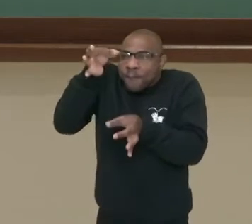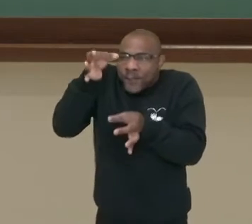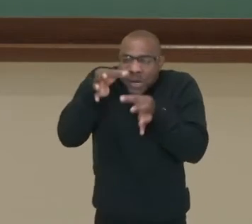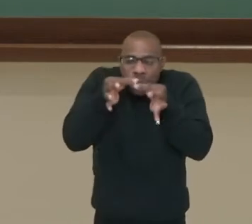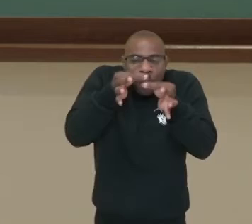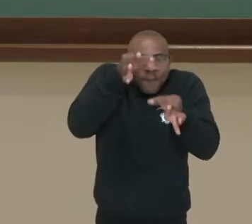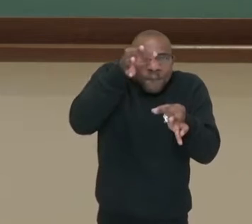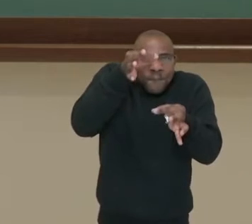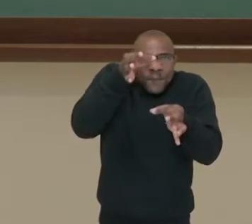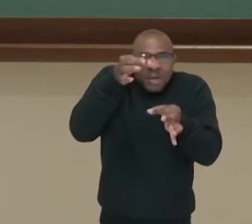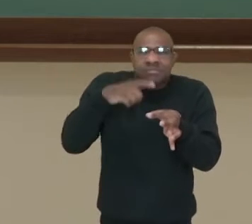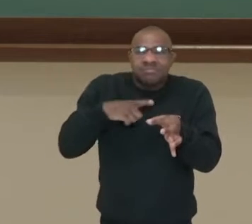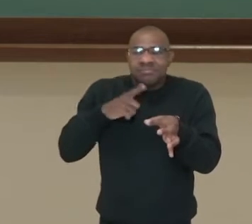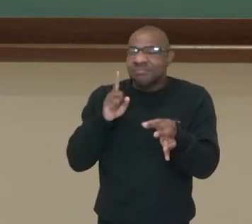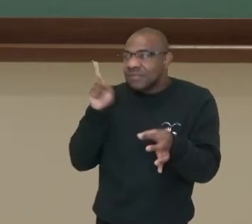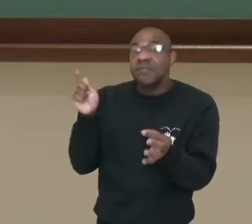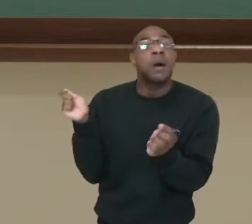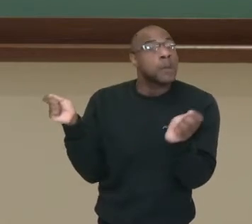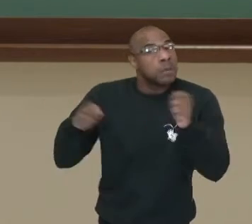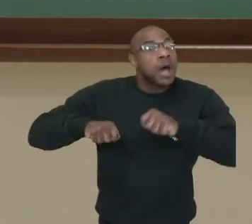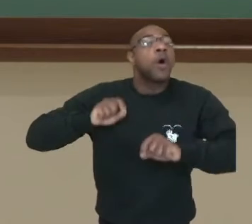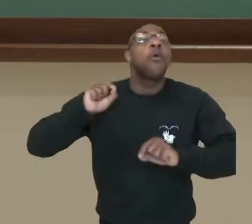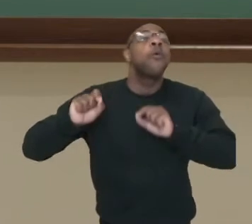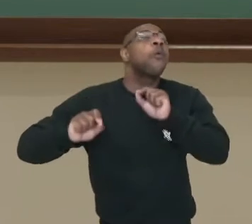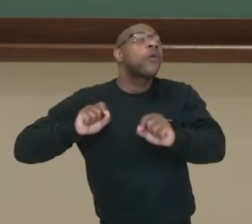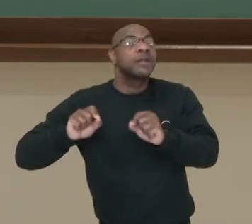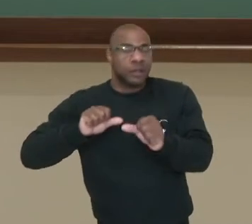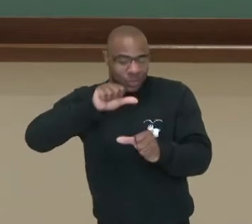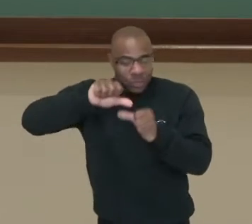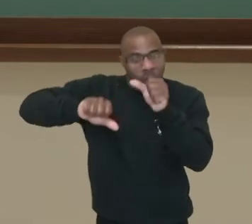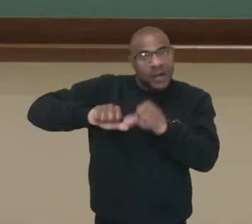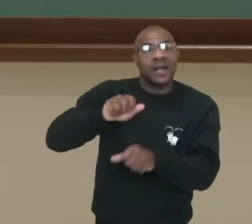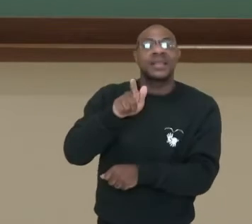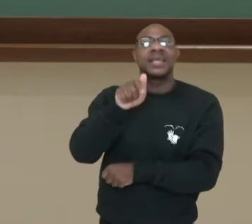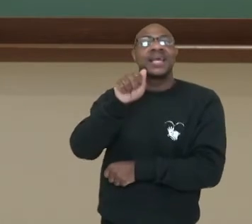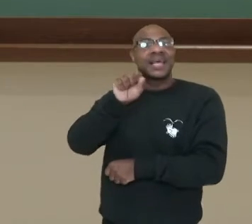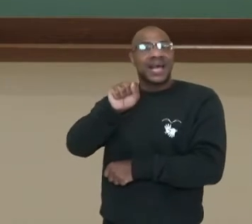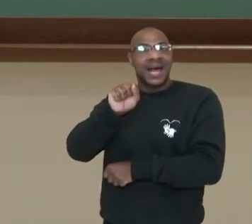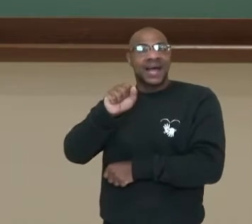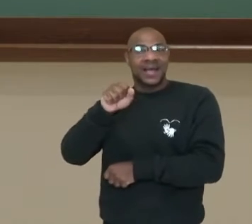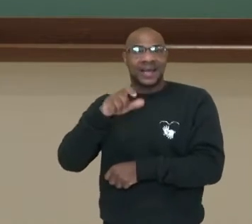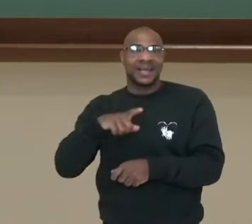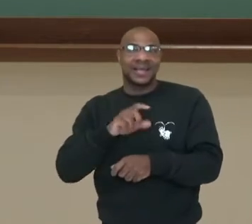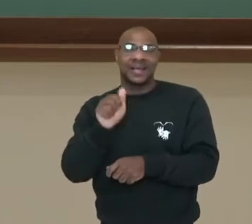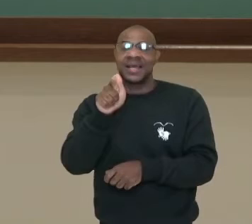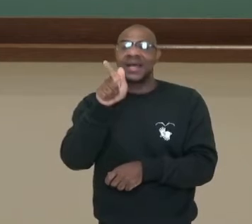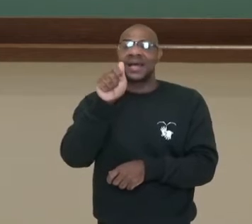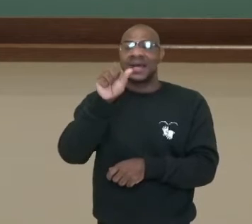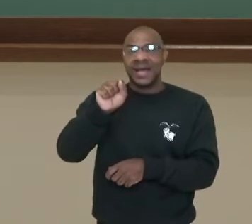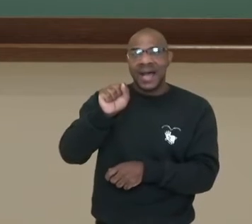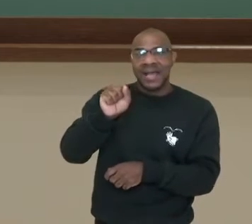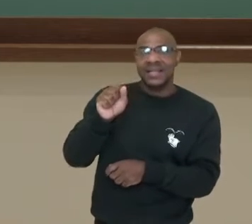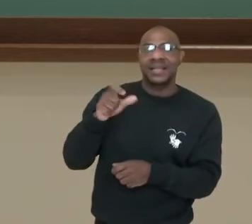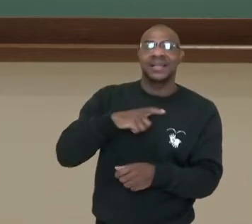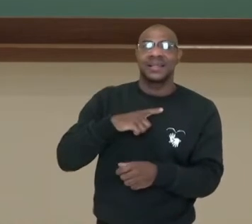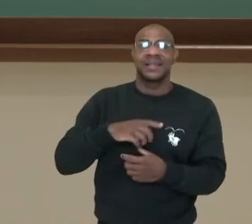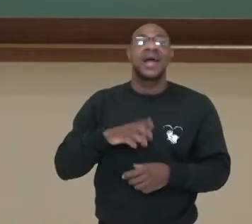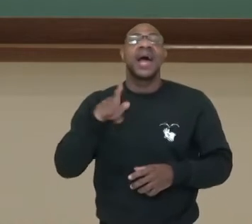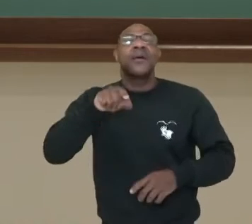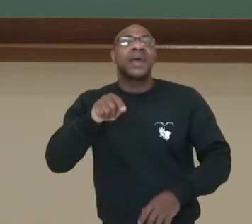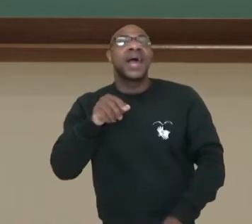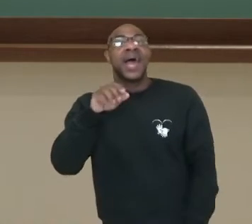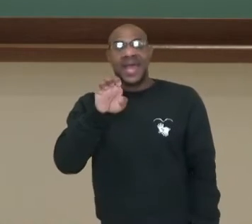seu redor. E isso vai possibilitar essa troca de gases. E a troca de gases, né? A gente chama de hematose. Então,